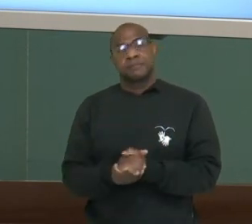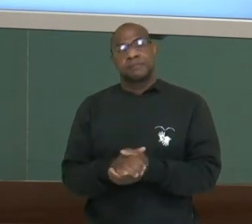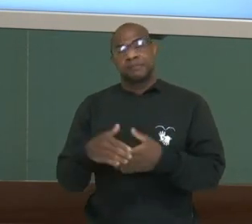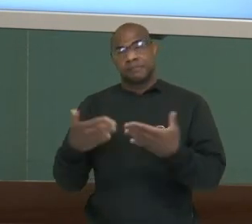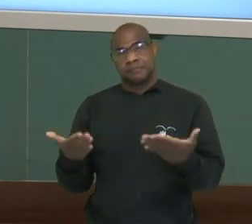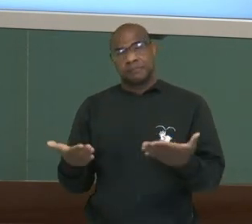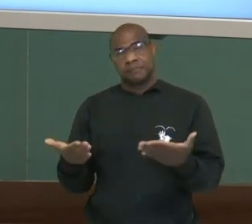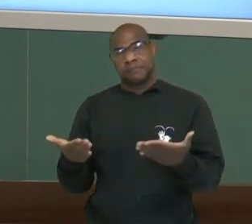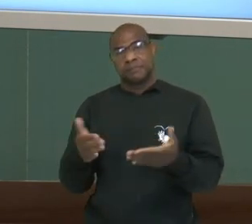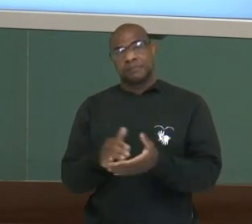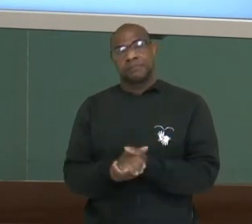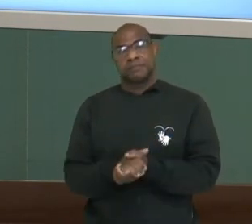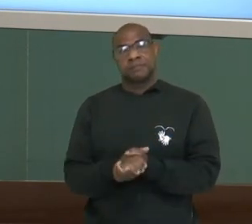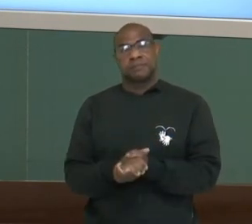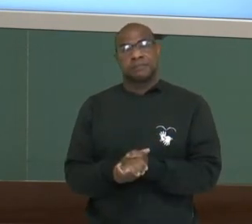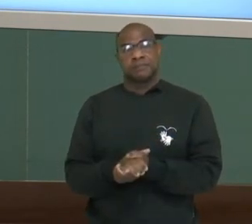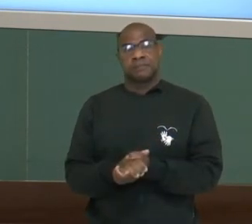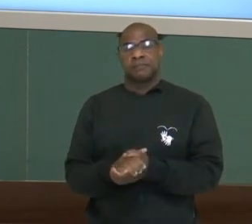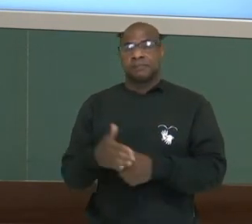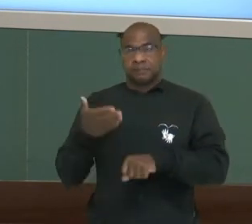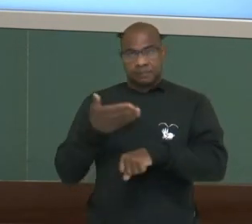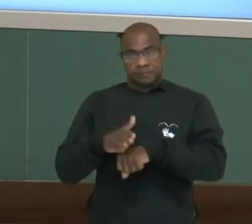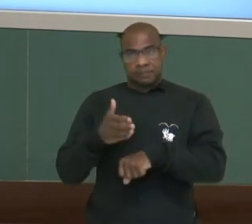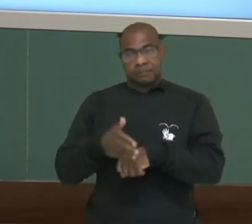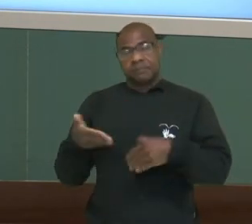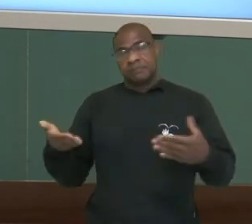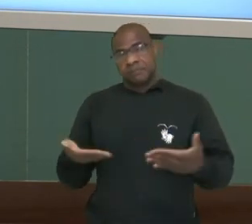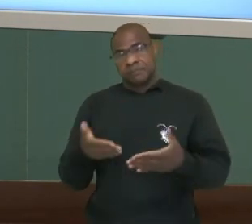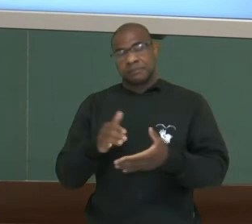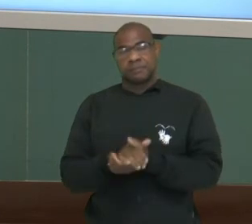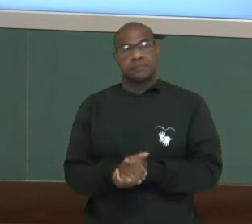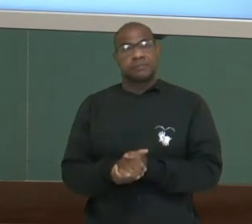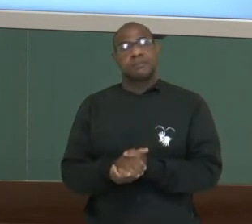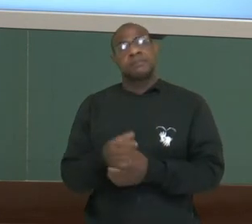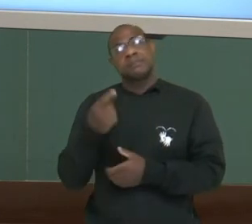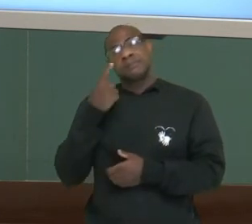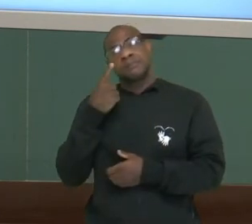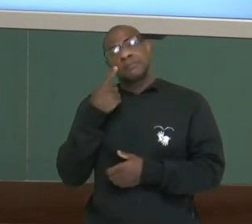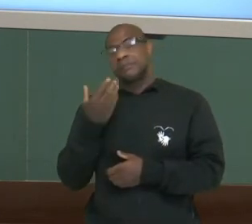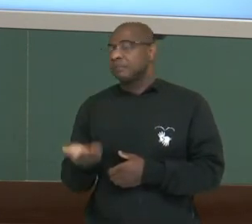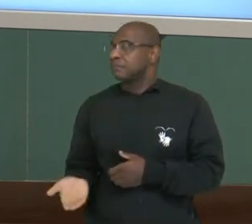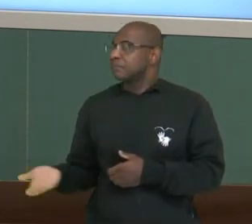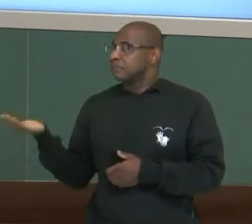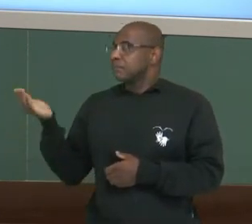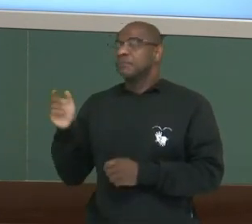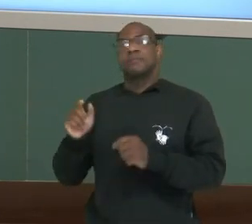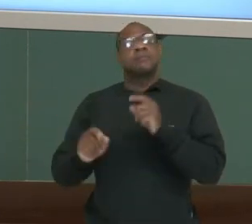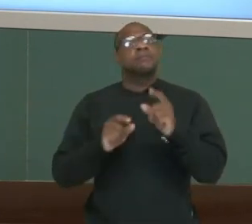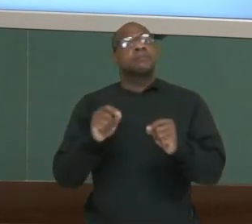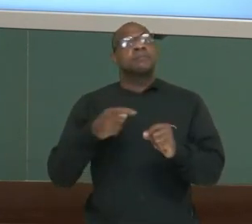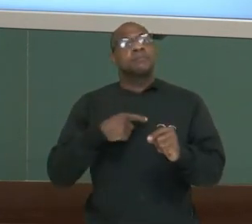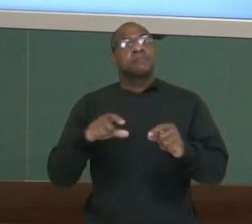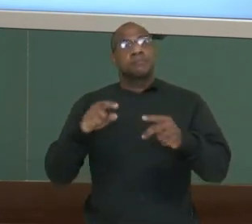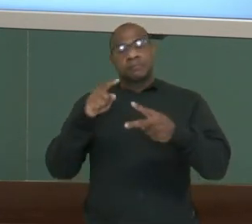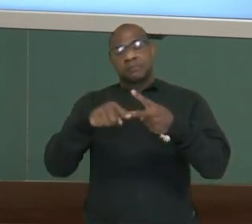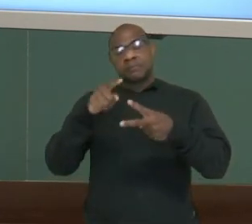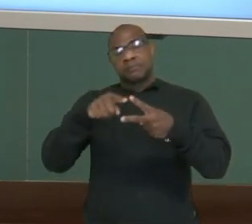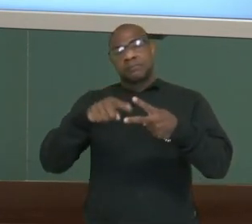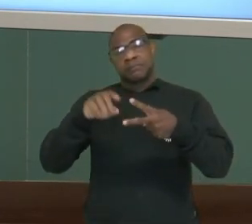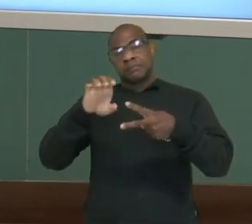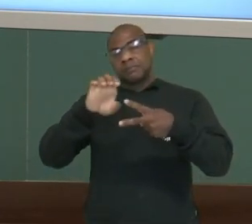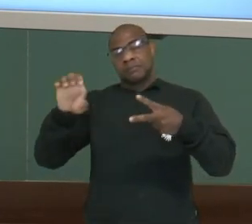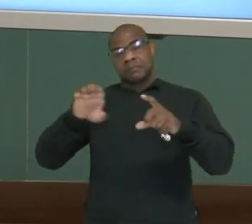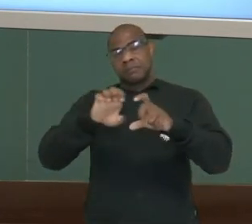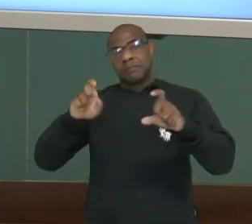eles são perpendiculares entre si. Tranquilo? Então, agora vamos verificar exatamente se essas duas retas aqui